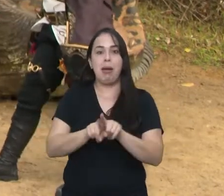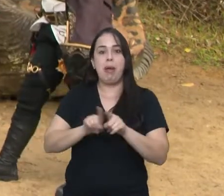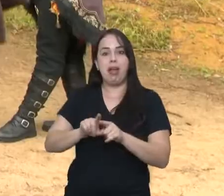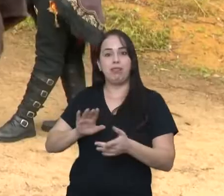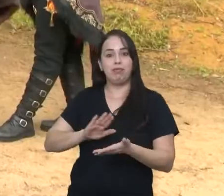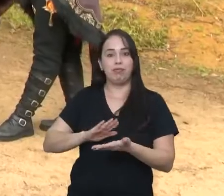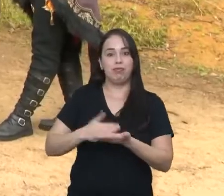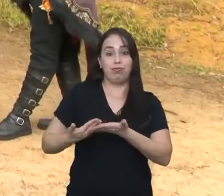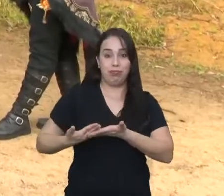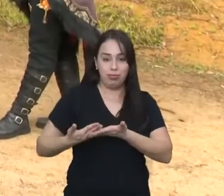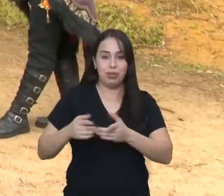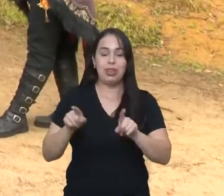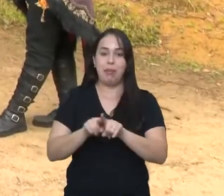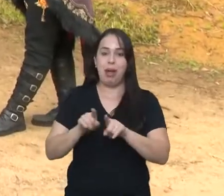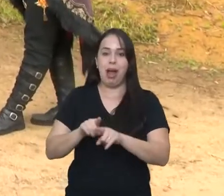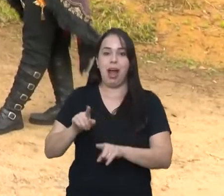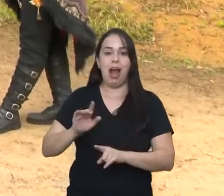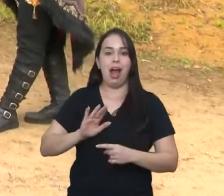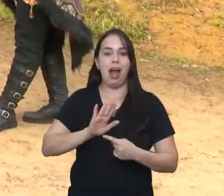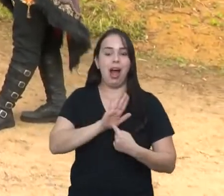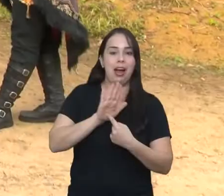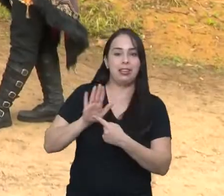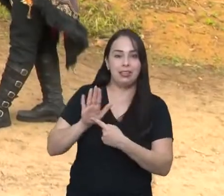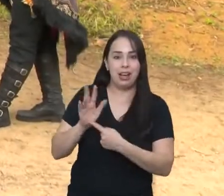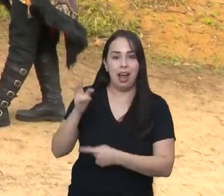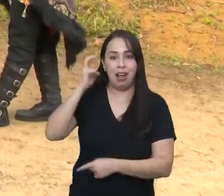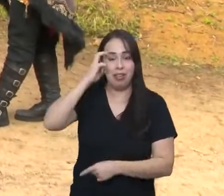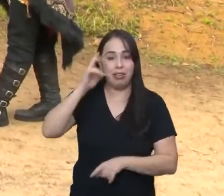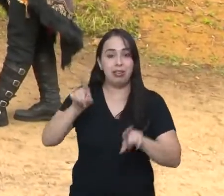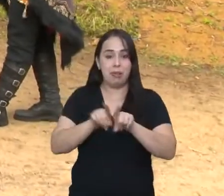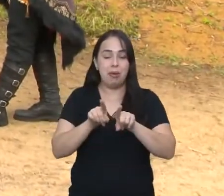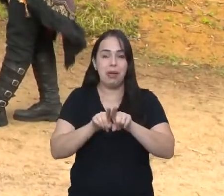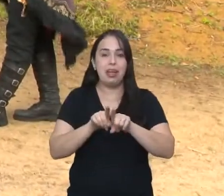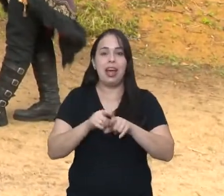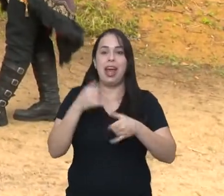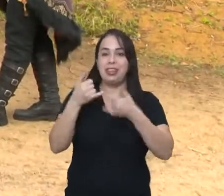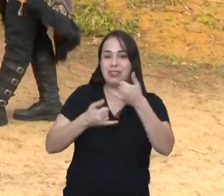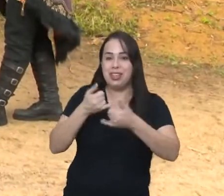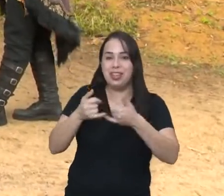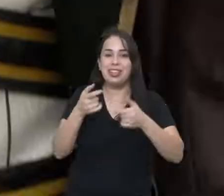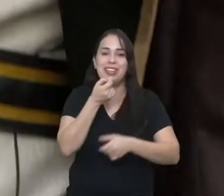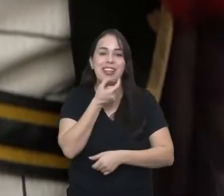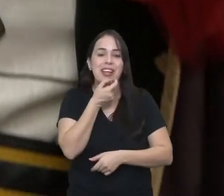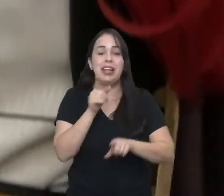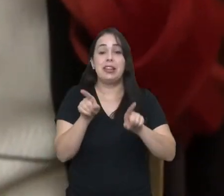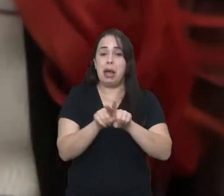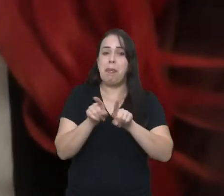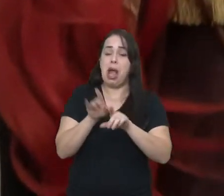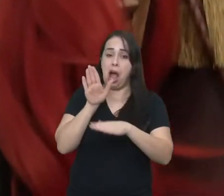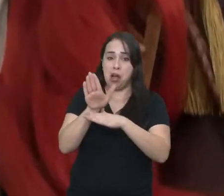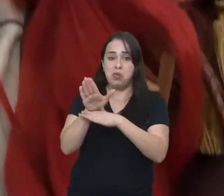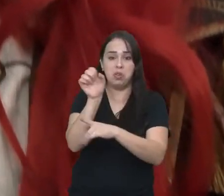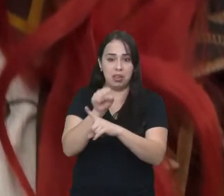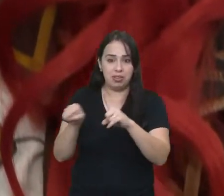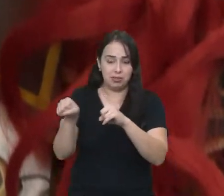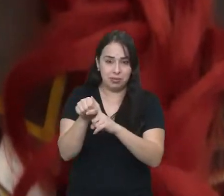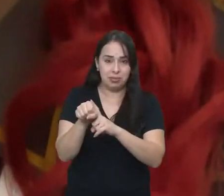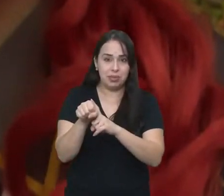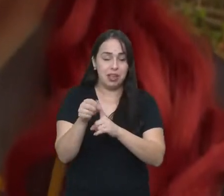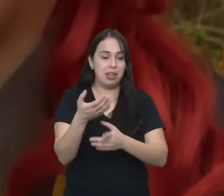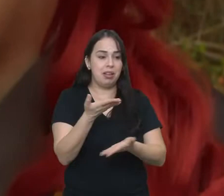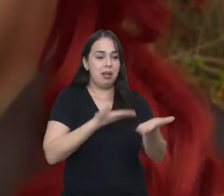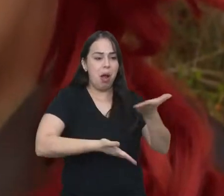interpretação. A arte do cosplay, além de ser diversão e fonte de renda, também pode sim ter um lado social. E os